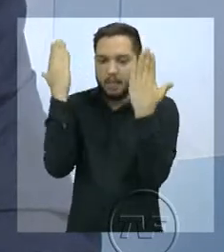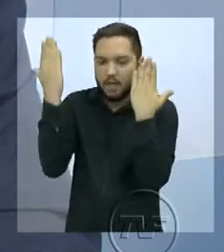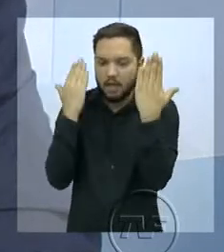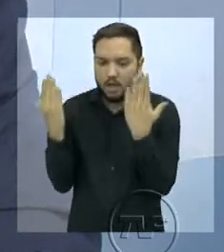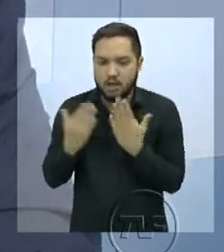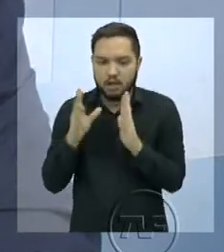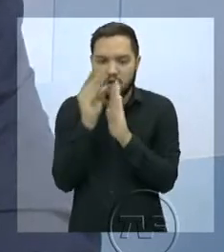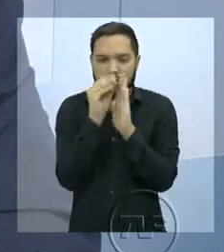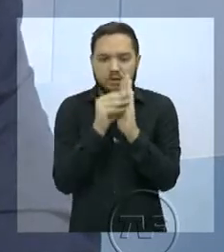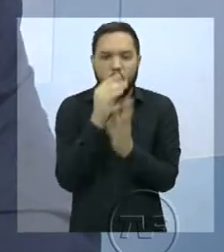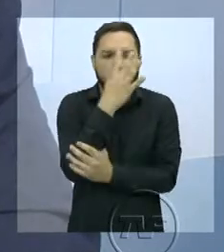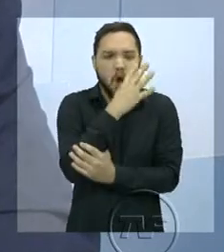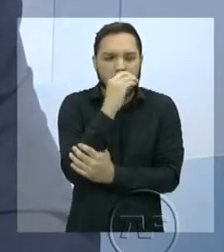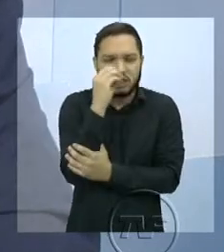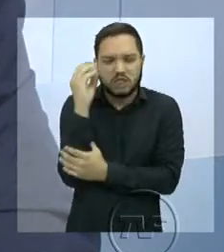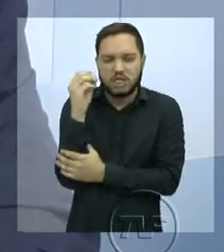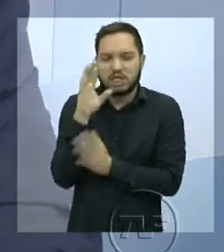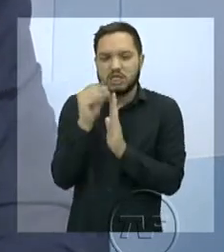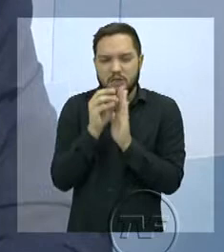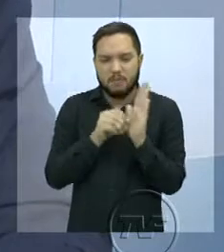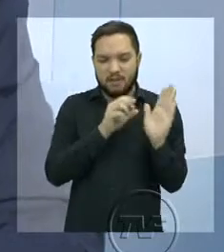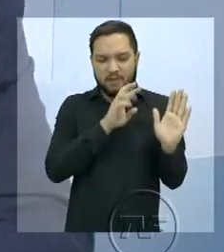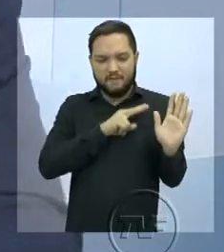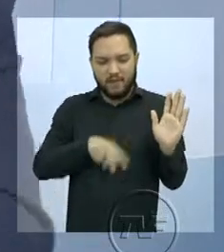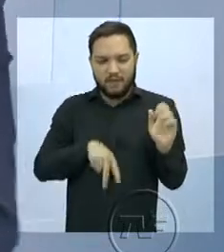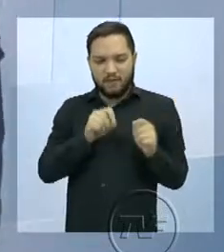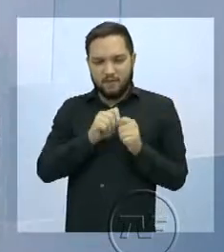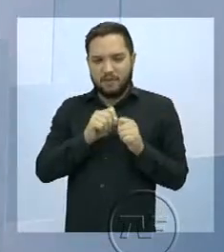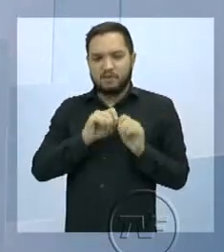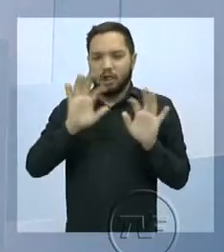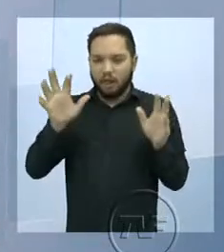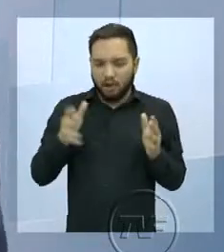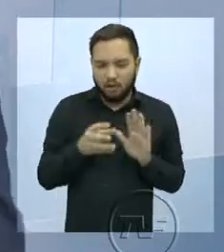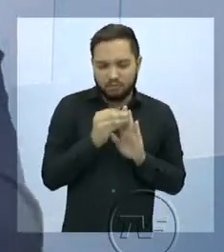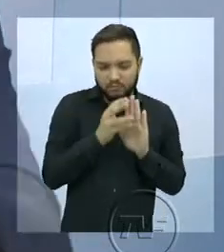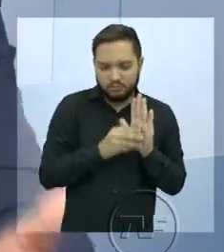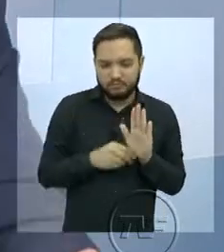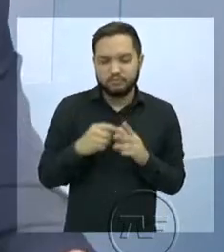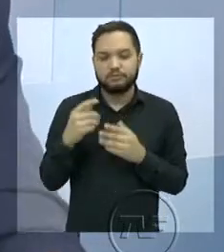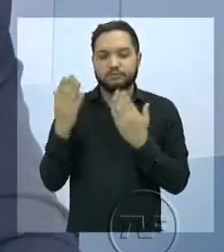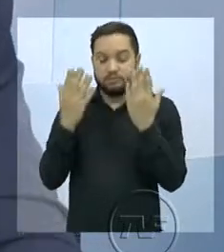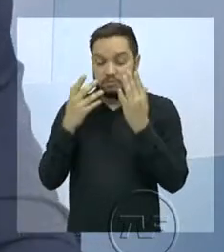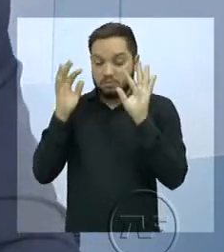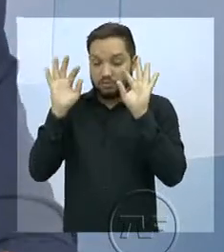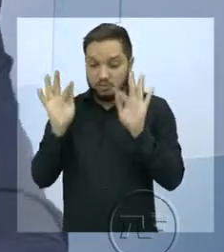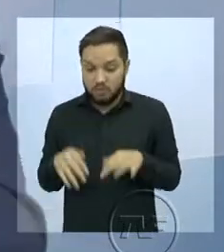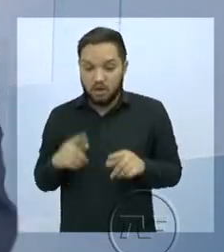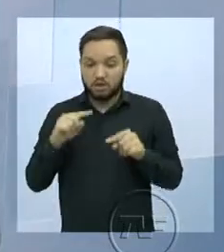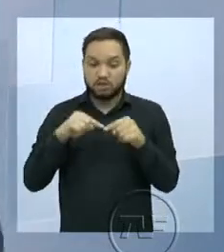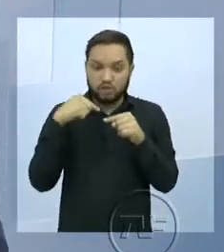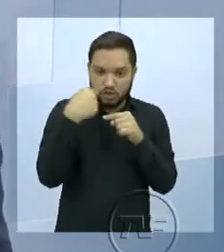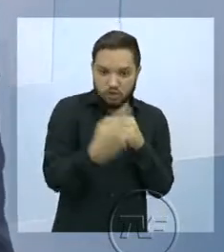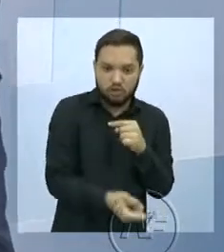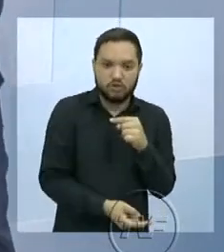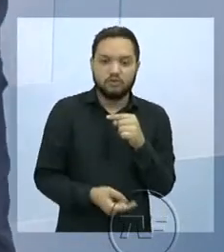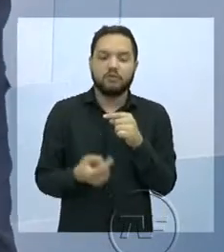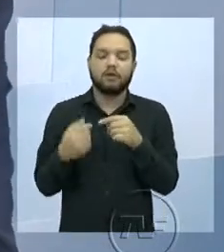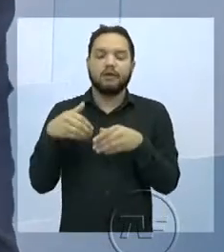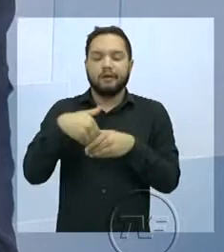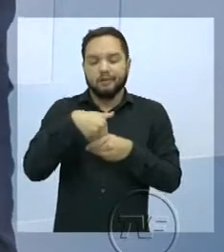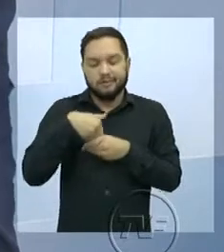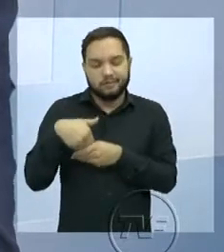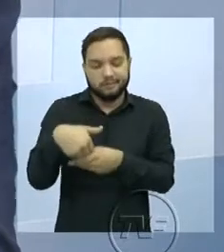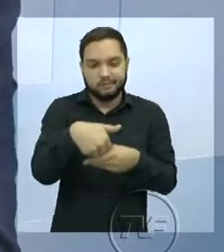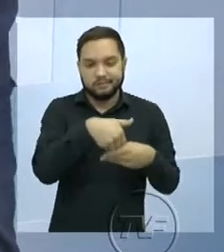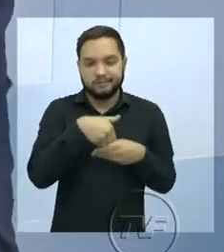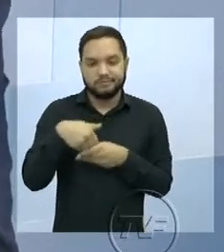emendas, foram mais de 400 emendas, e agora, depois dessa análise, vai receber um novo parecer e vai para o plenário para ser